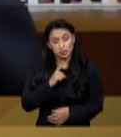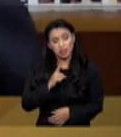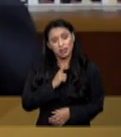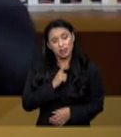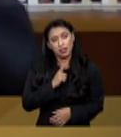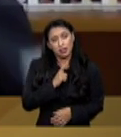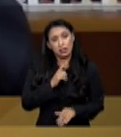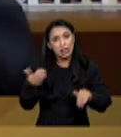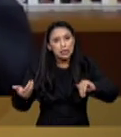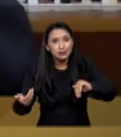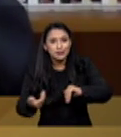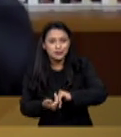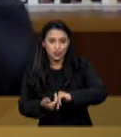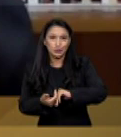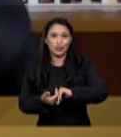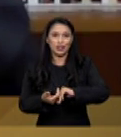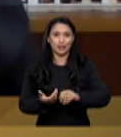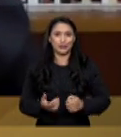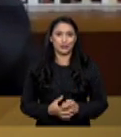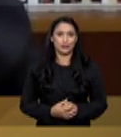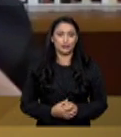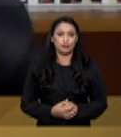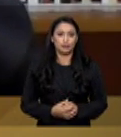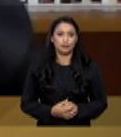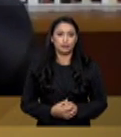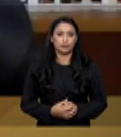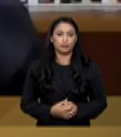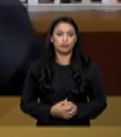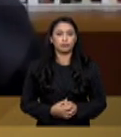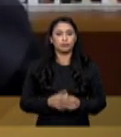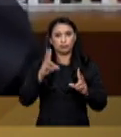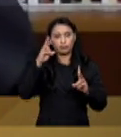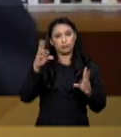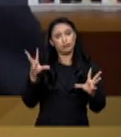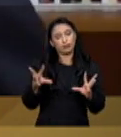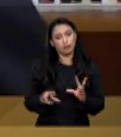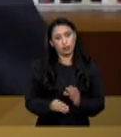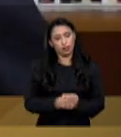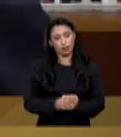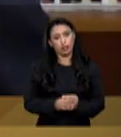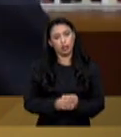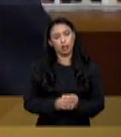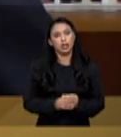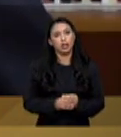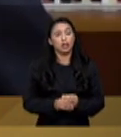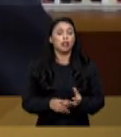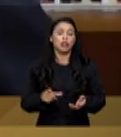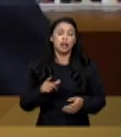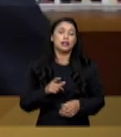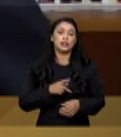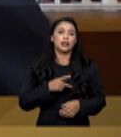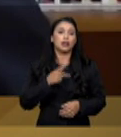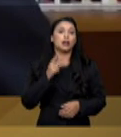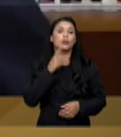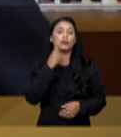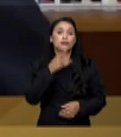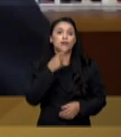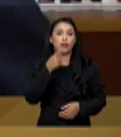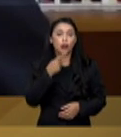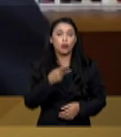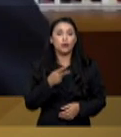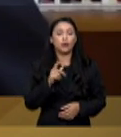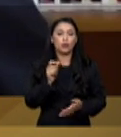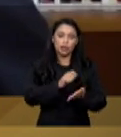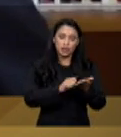nas casas do Congresso Nacional. Com a verve que ecoou por tanto tempo em nosso plenário, essas são as palavras do